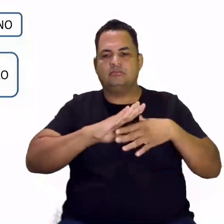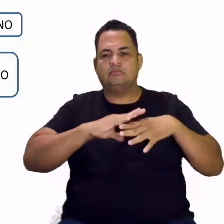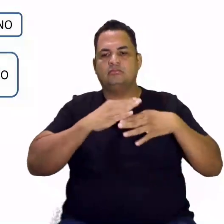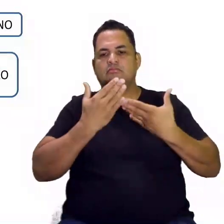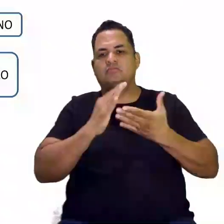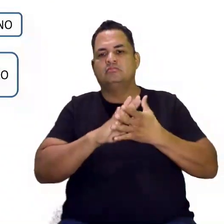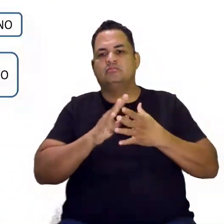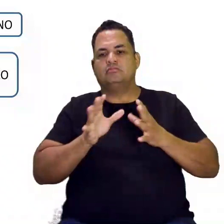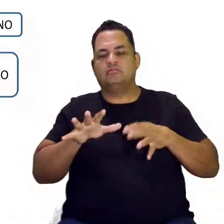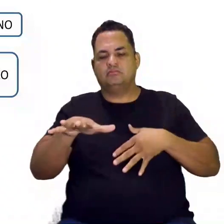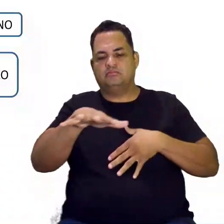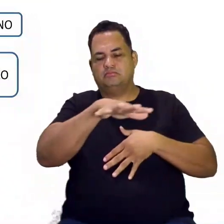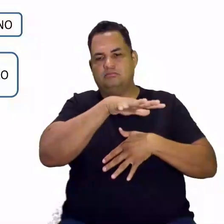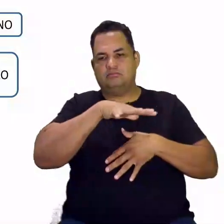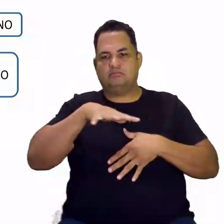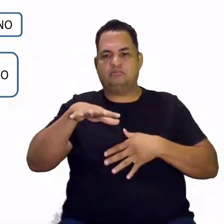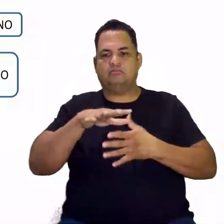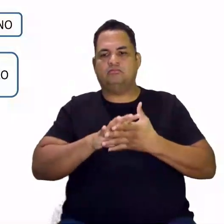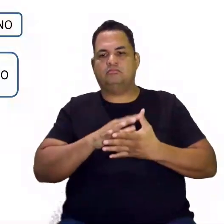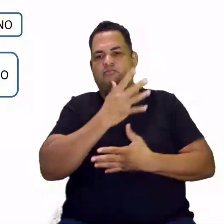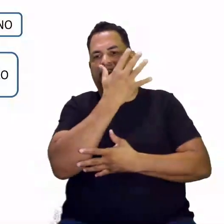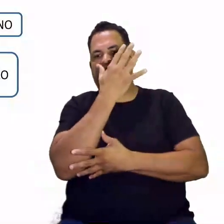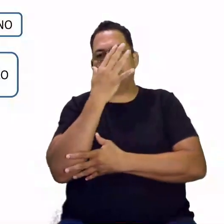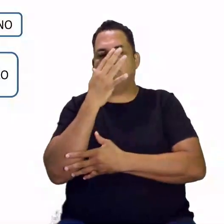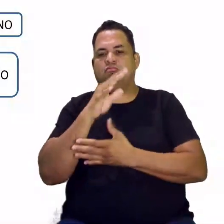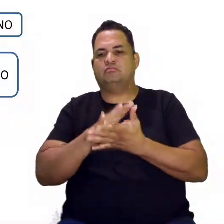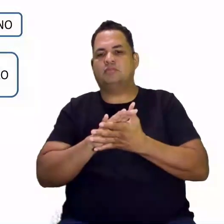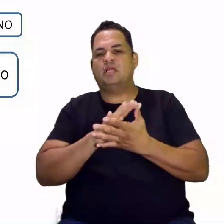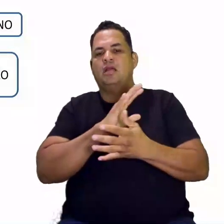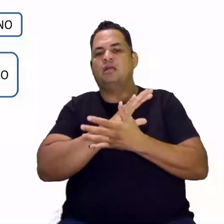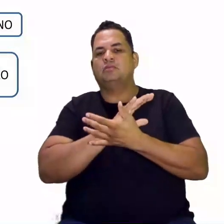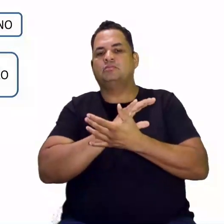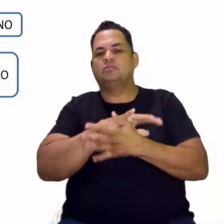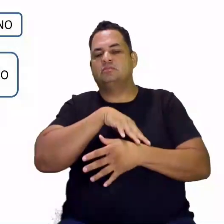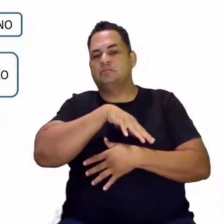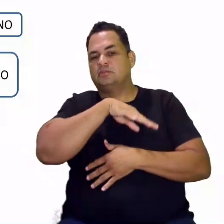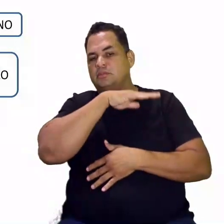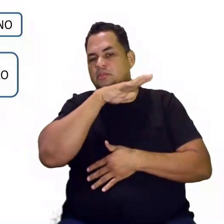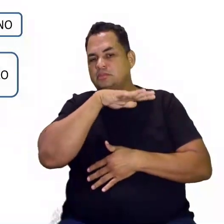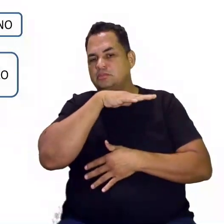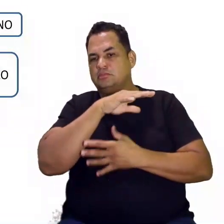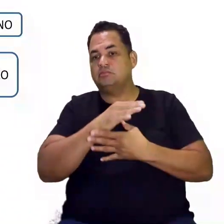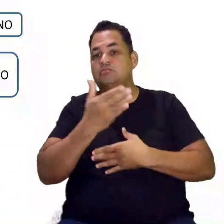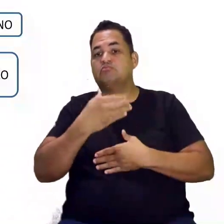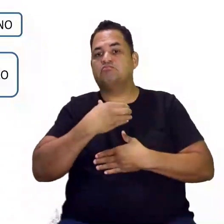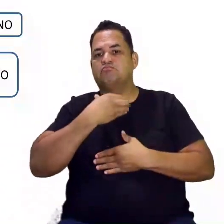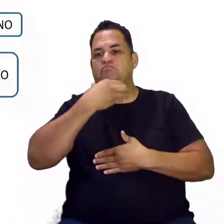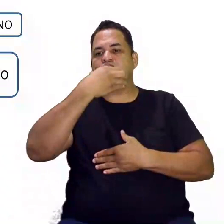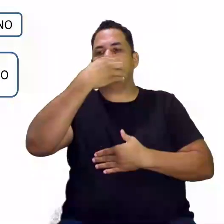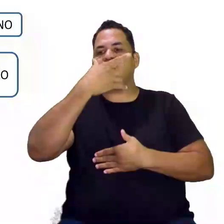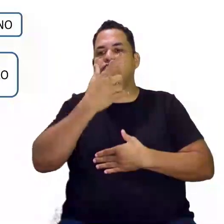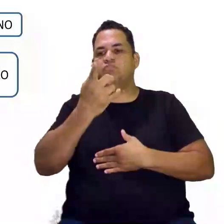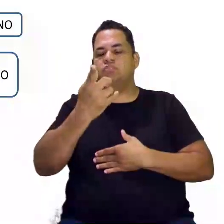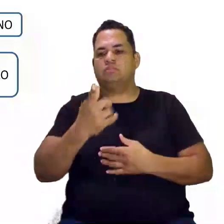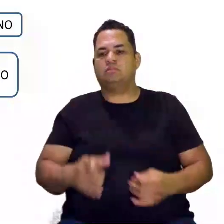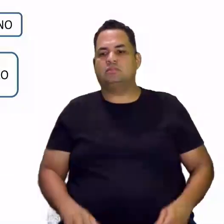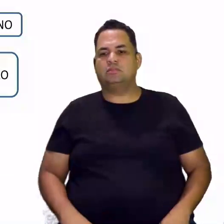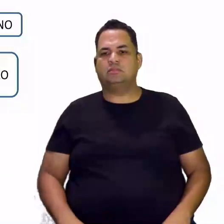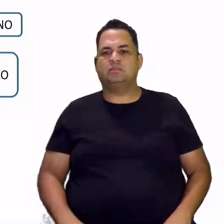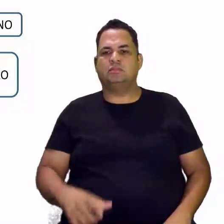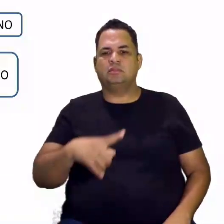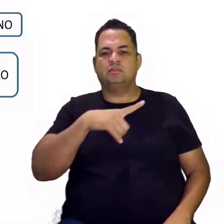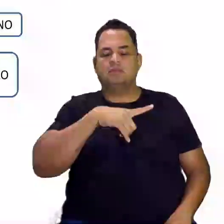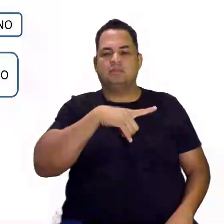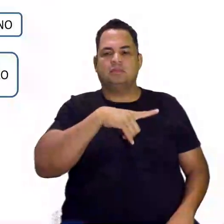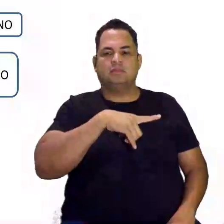desses grandes vertebrados que existiam, né, os dinossauros aí, tá bom? E as aves e